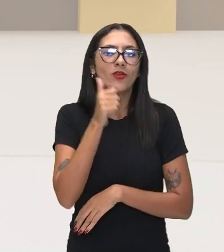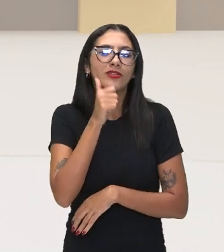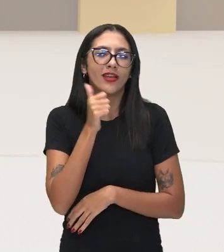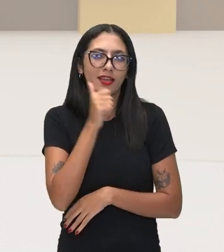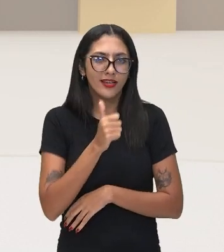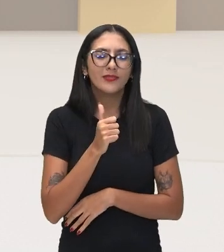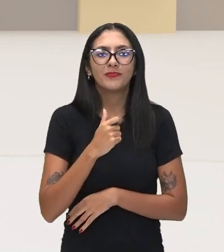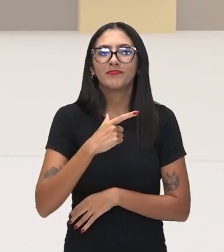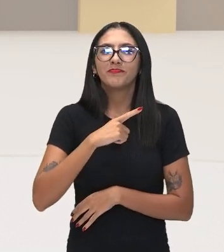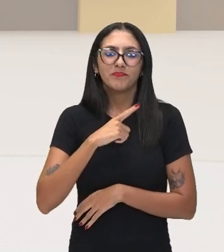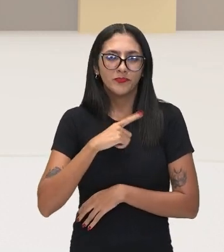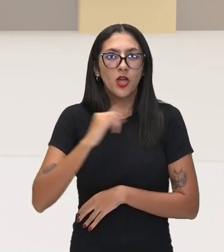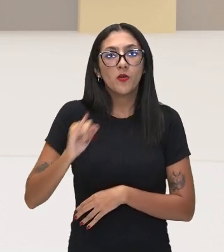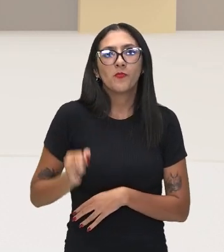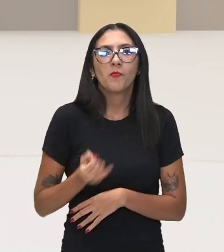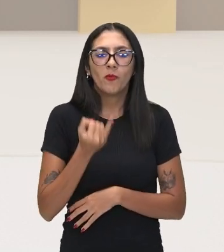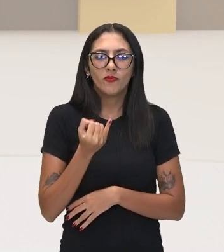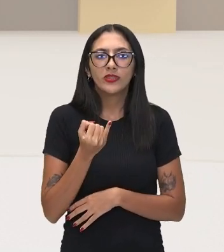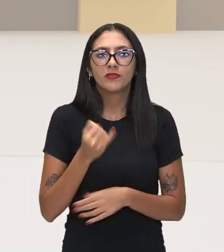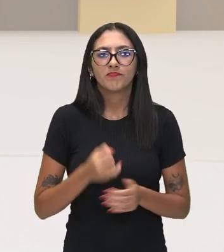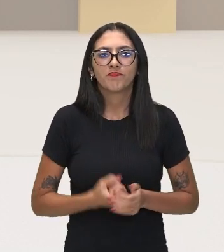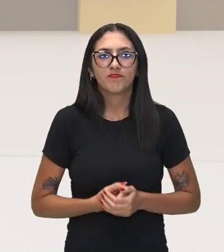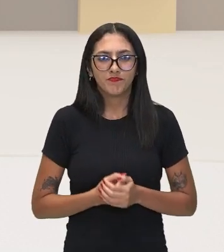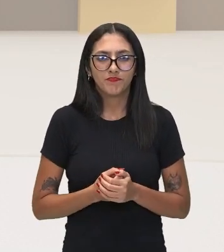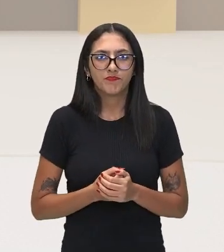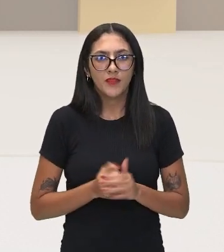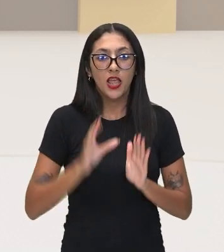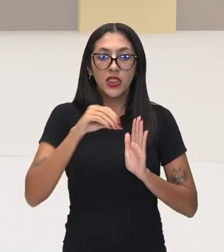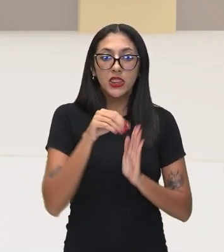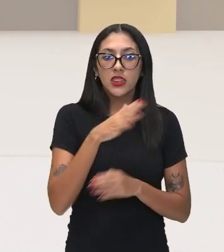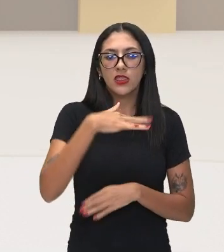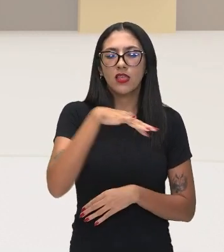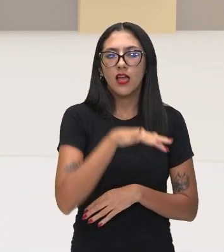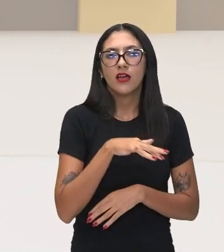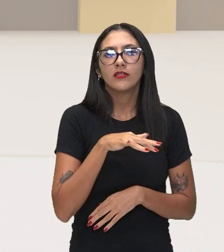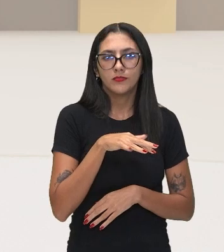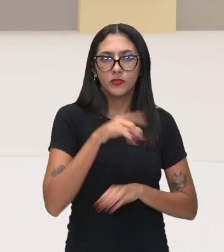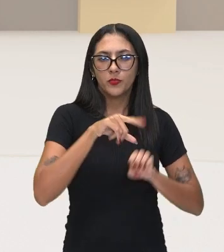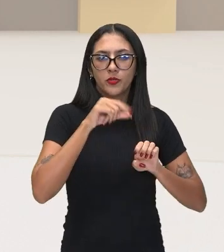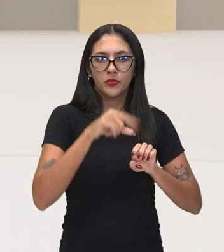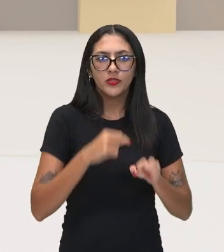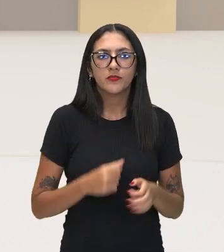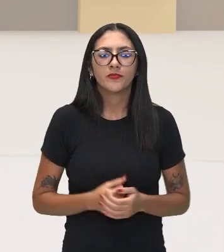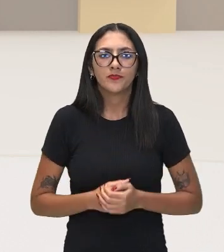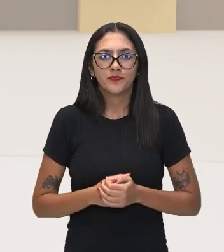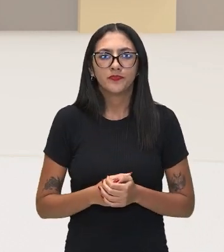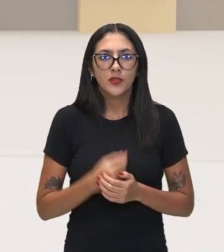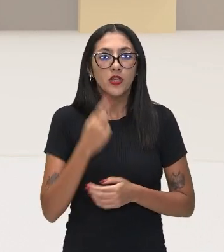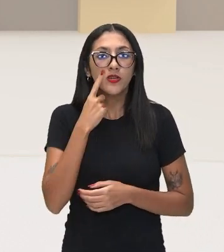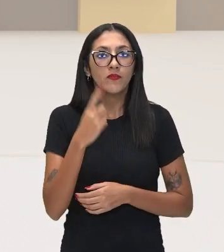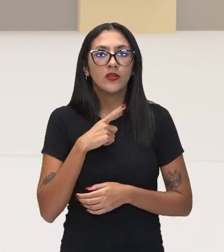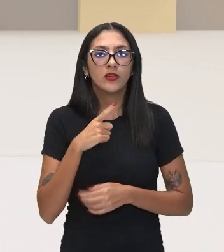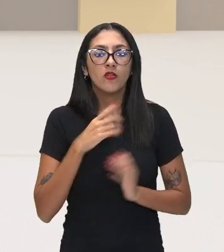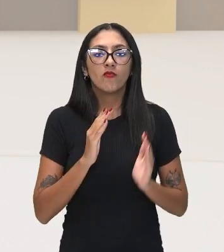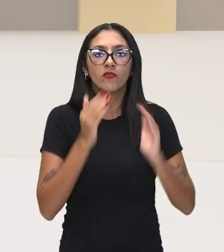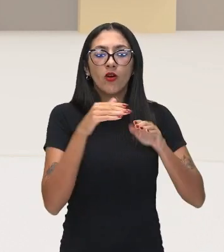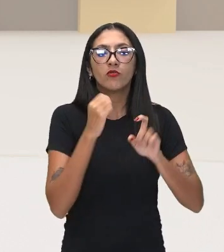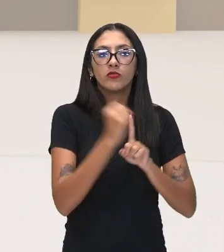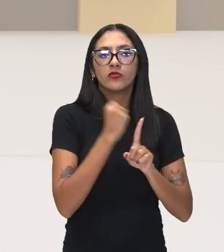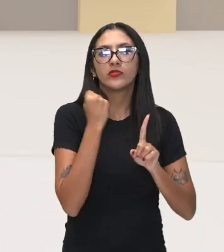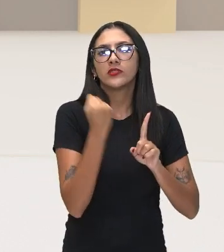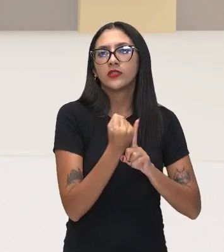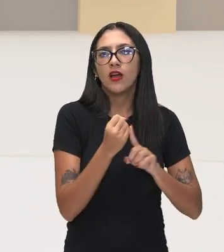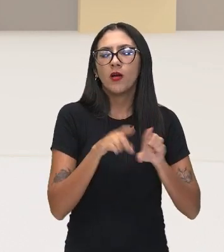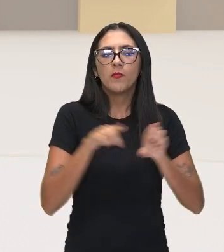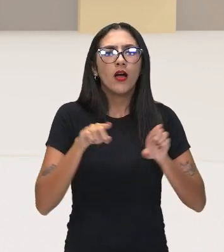ali buscando o seu espaço dentro desse mundo do empreendedorismo. E a gente está falando mais especificamente agora do empreendedorismo social. Mas o que é